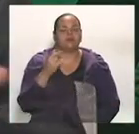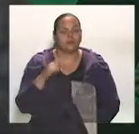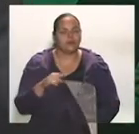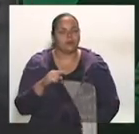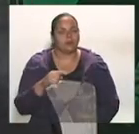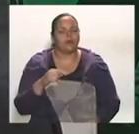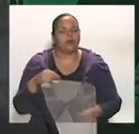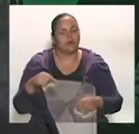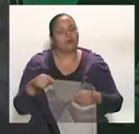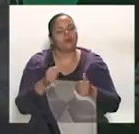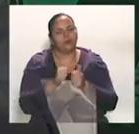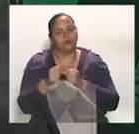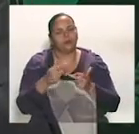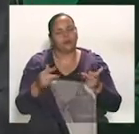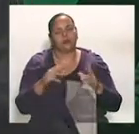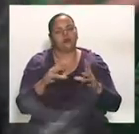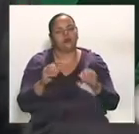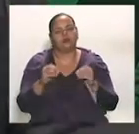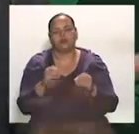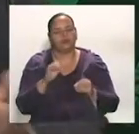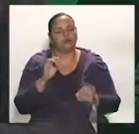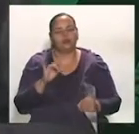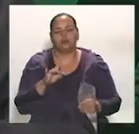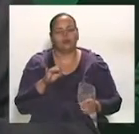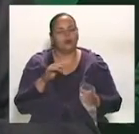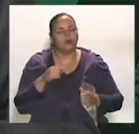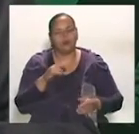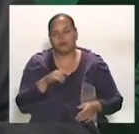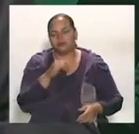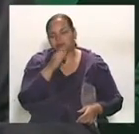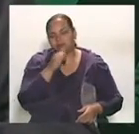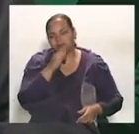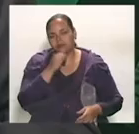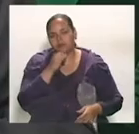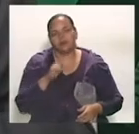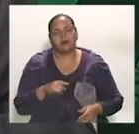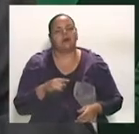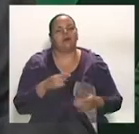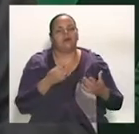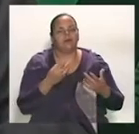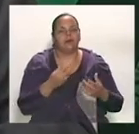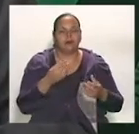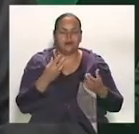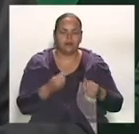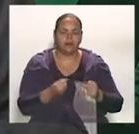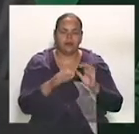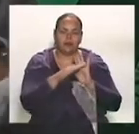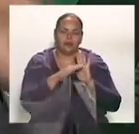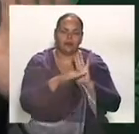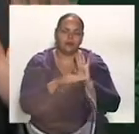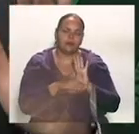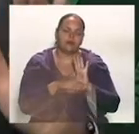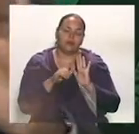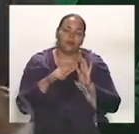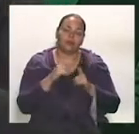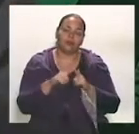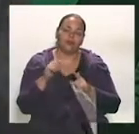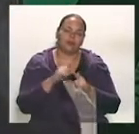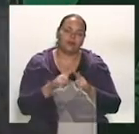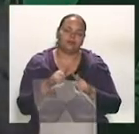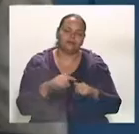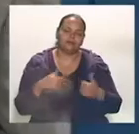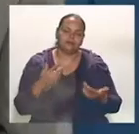salutar para o esporte brasileiro como um todo, não deve ser aplicada apenas a quem vem aderir ao programa. Então, já começa o grande